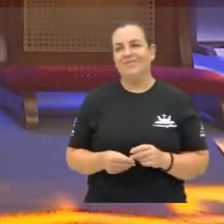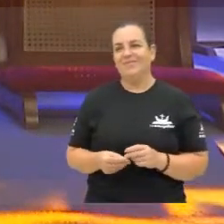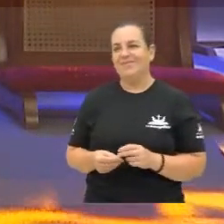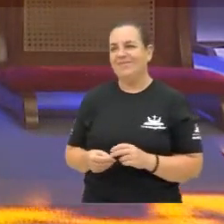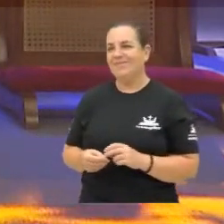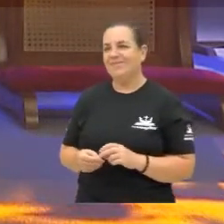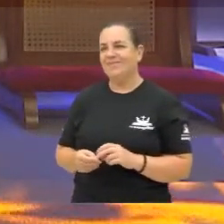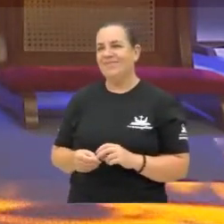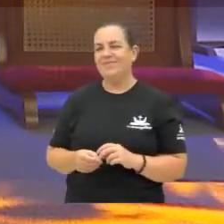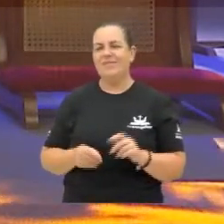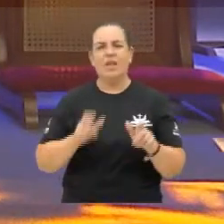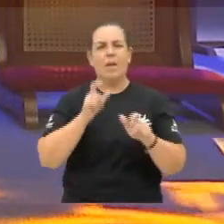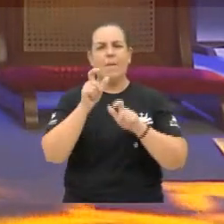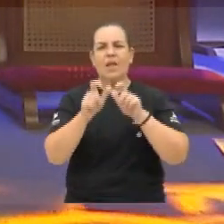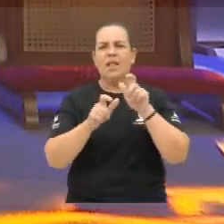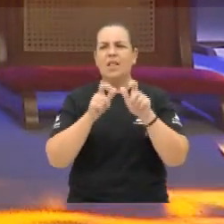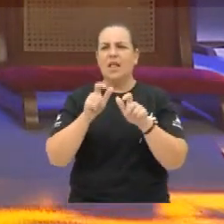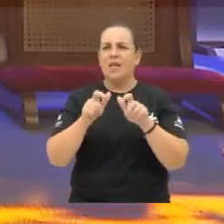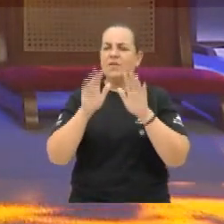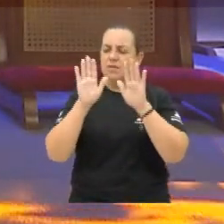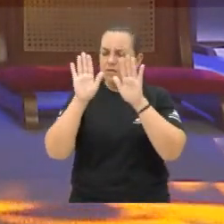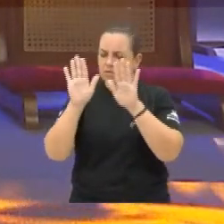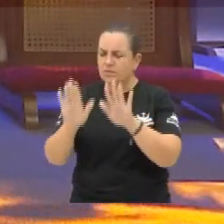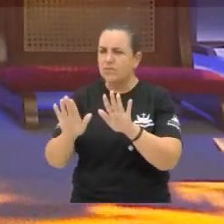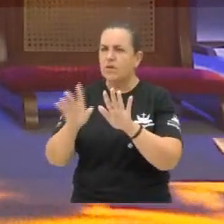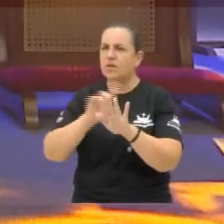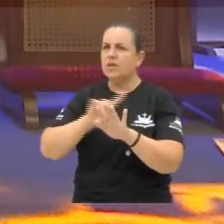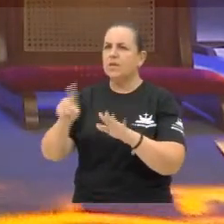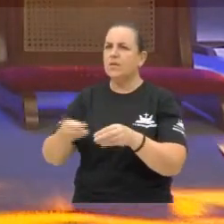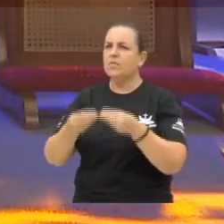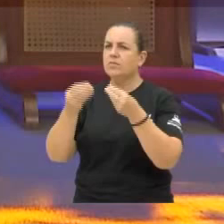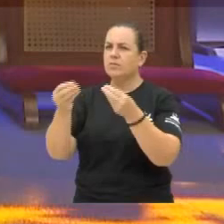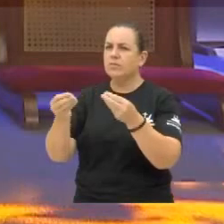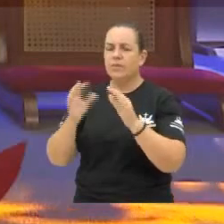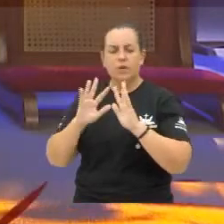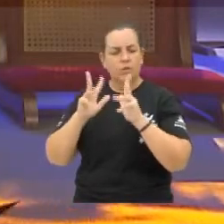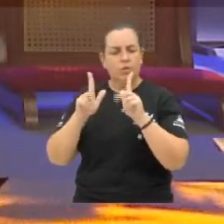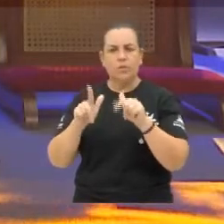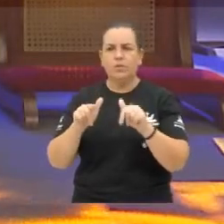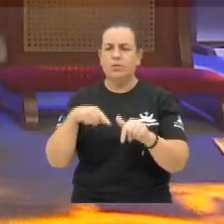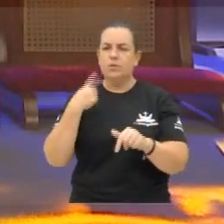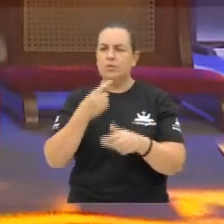Todas as palavras em tua língua, Roberto, nós queremos ouvir agora,